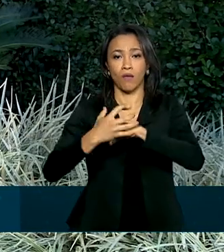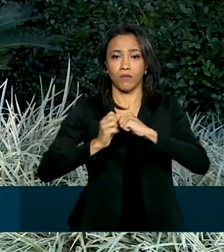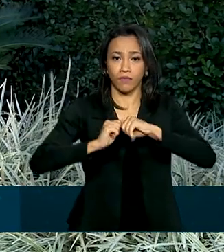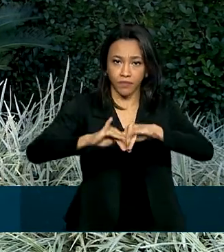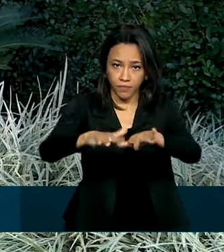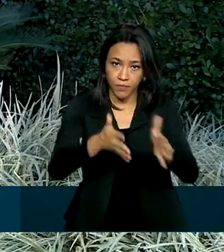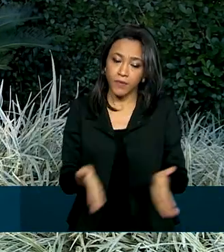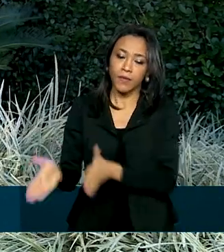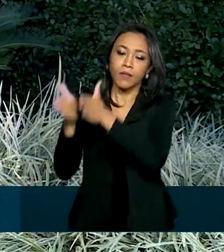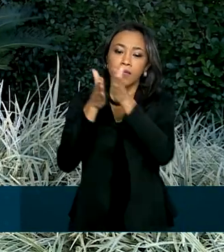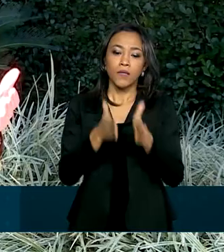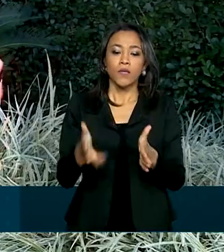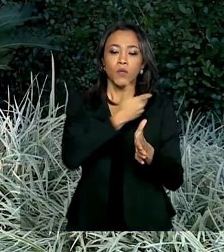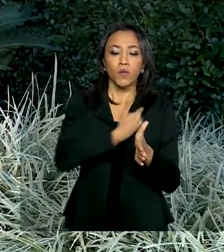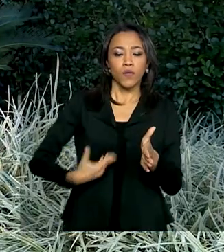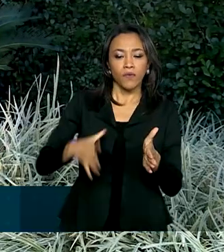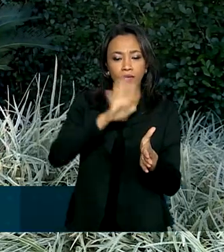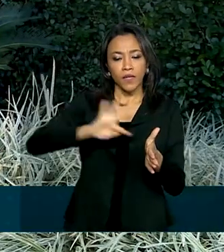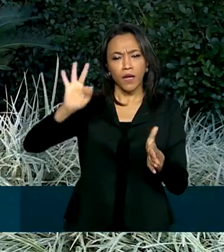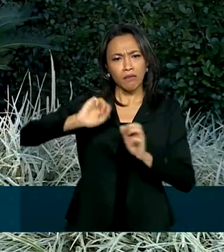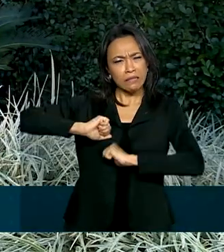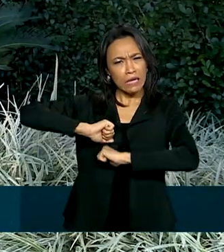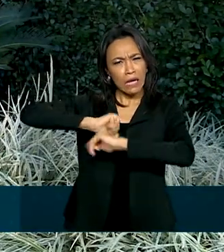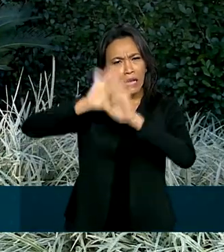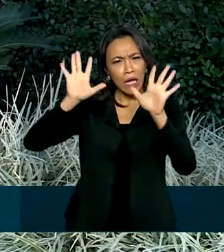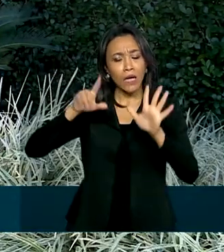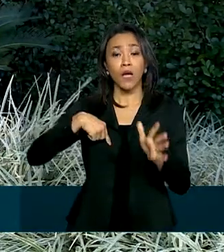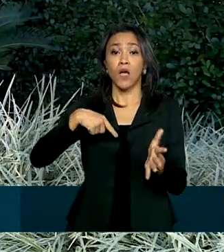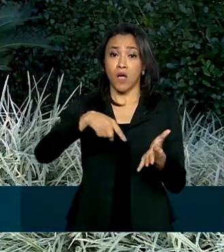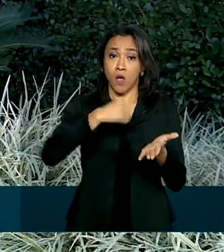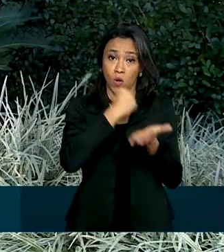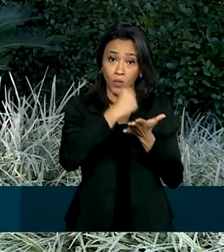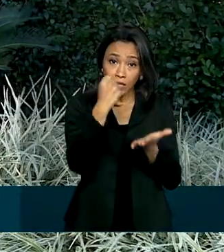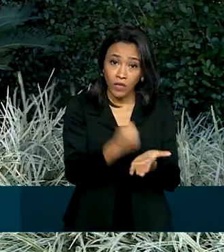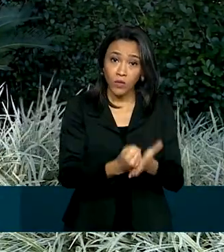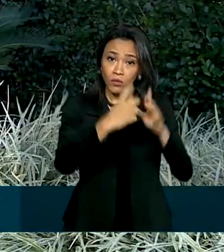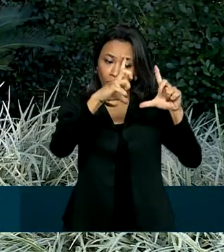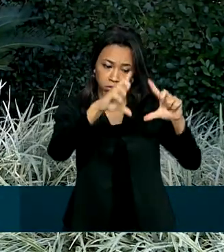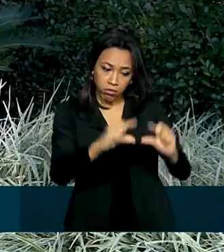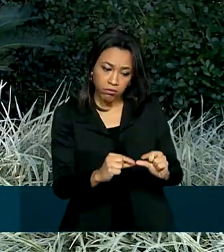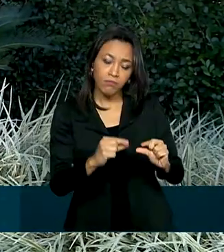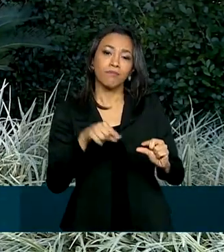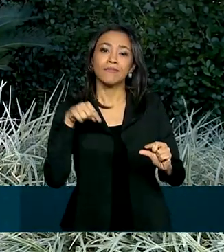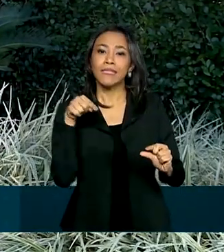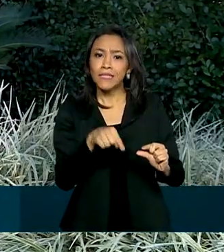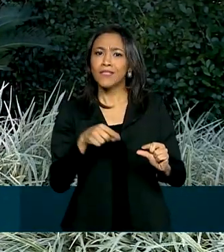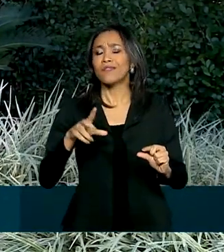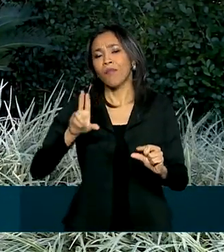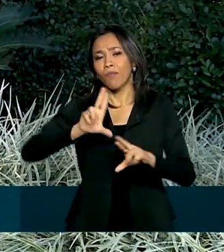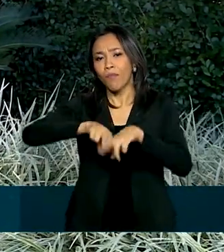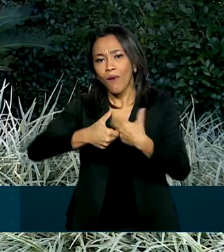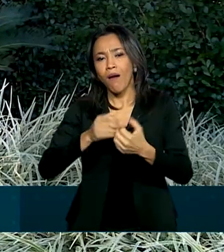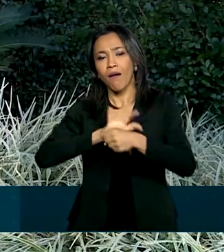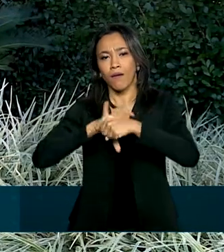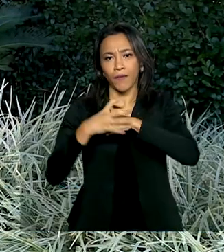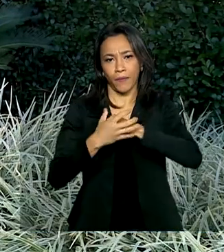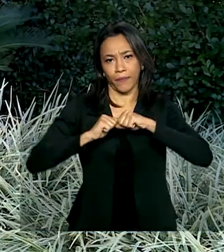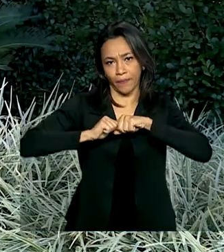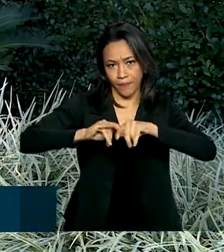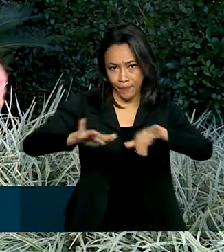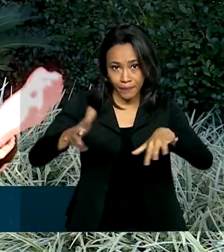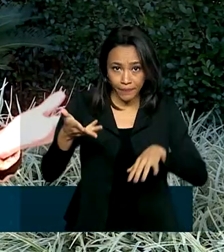Para o governo federal, a explicação é clara. O desempenho das contratações no mercado de trabalho foi muito afetado pela pandemia do novo